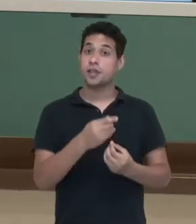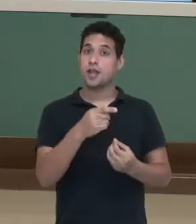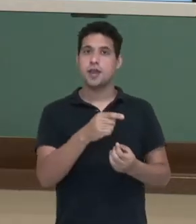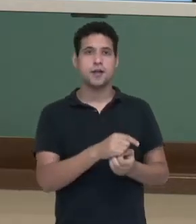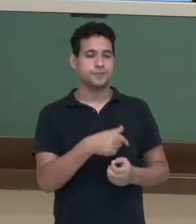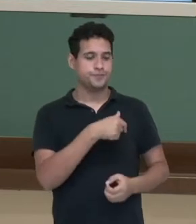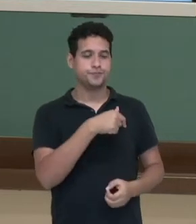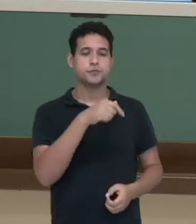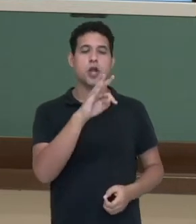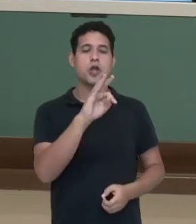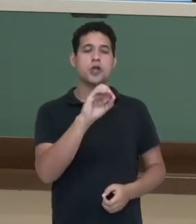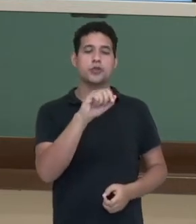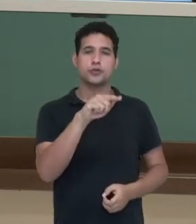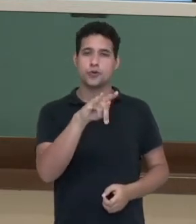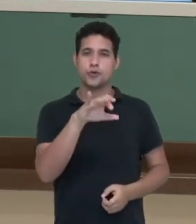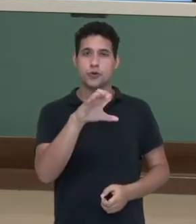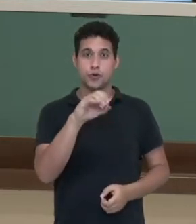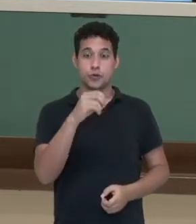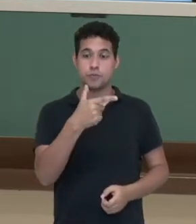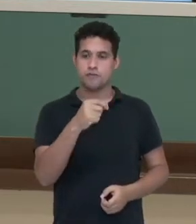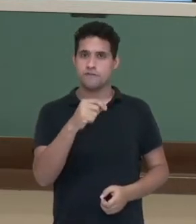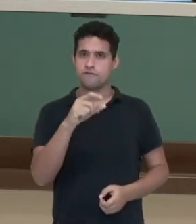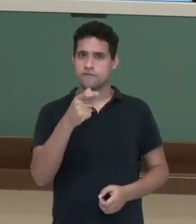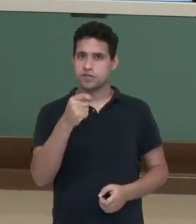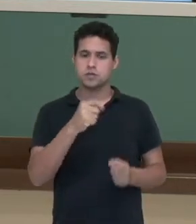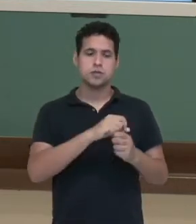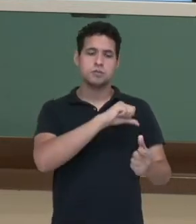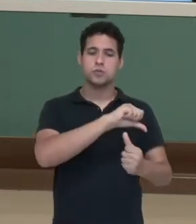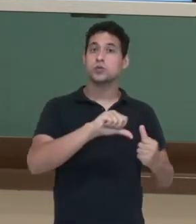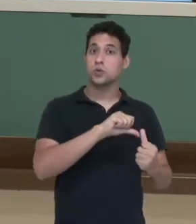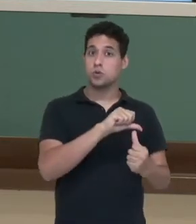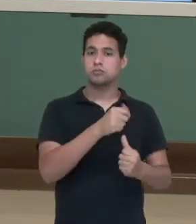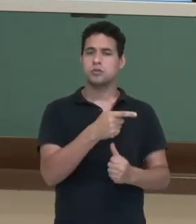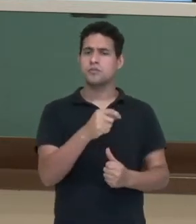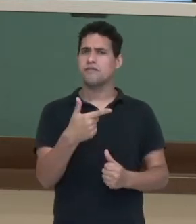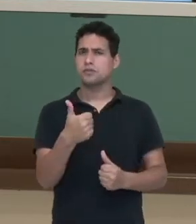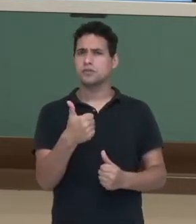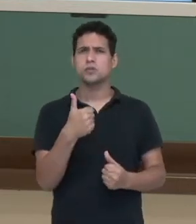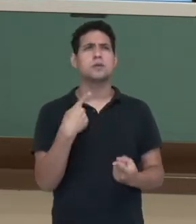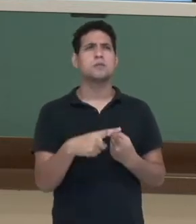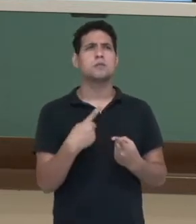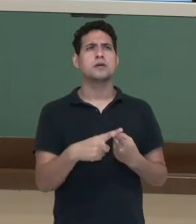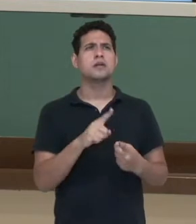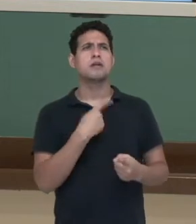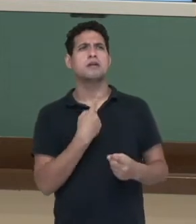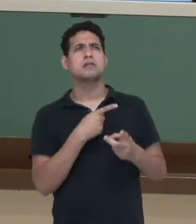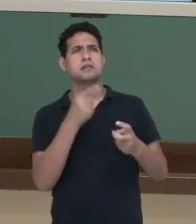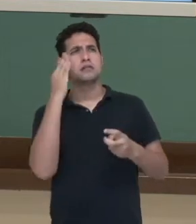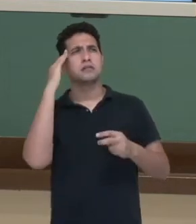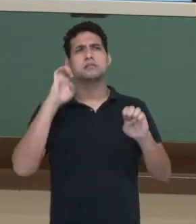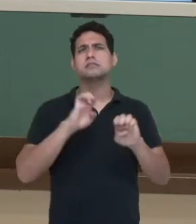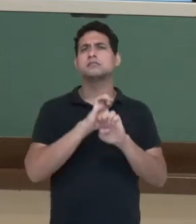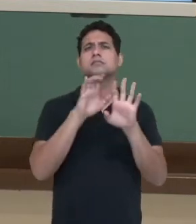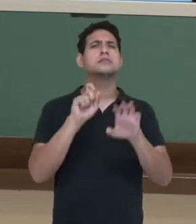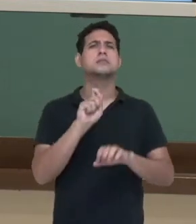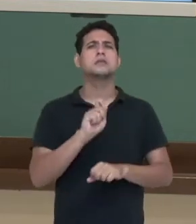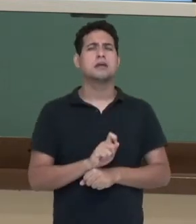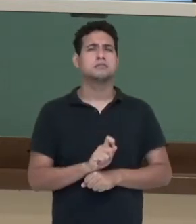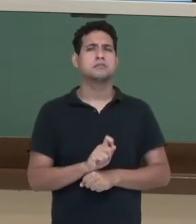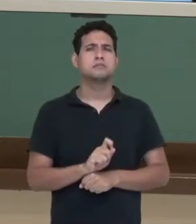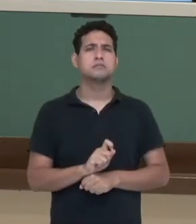Tóquio 2020 e foi para 2021. O que nós podemos concluir com isso? Vamos a